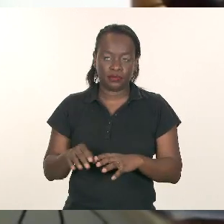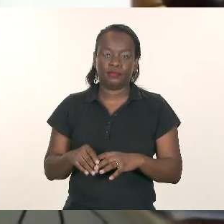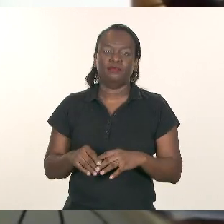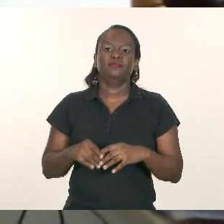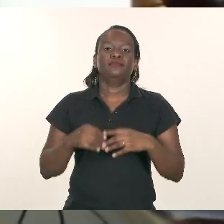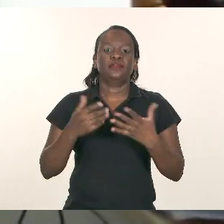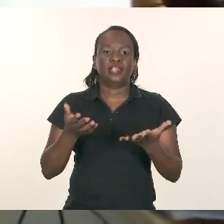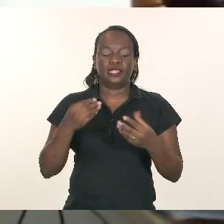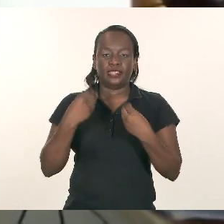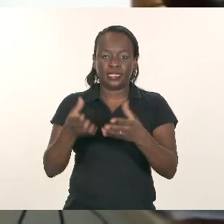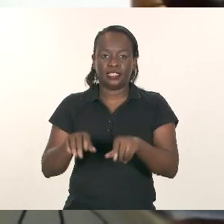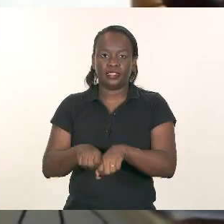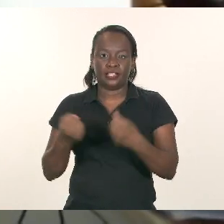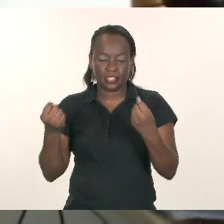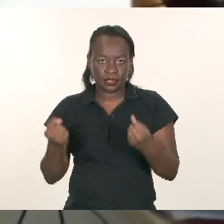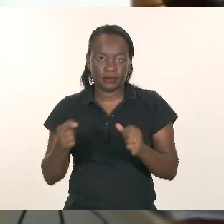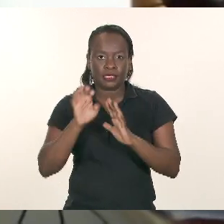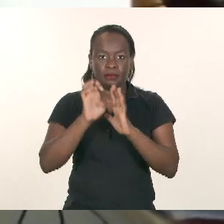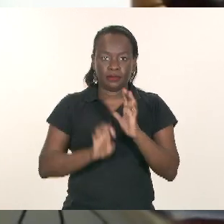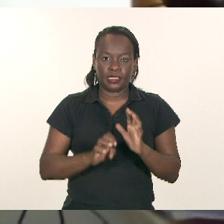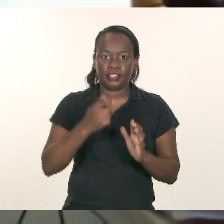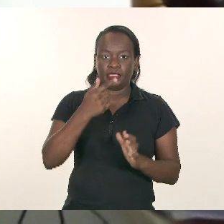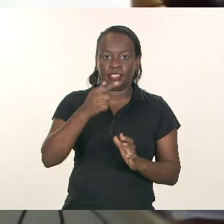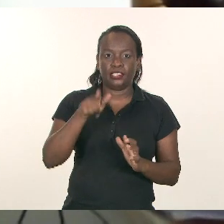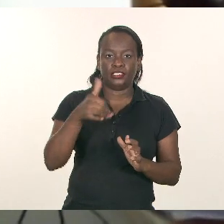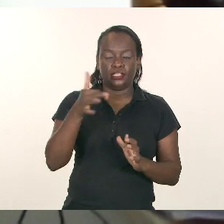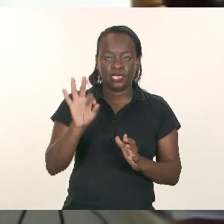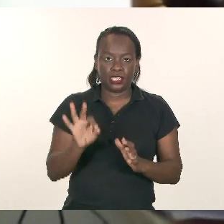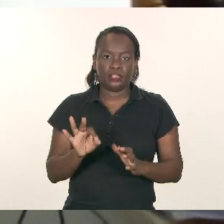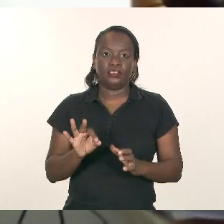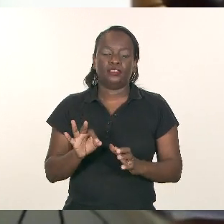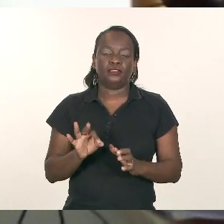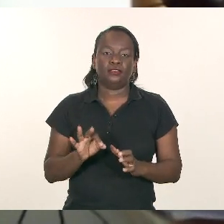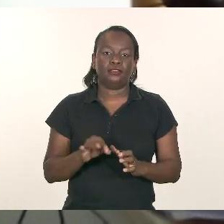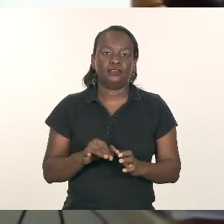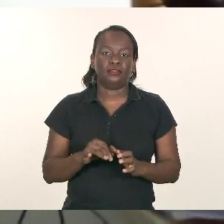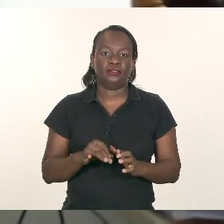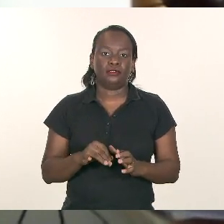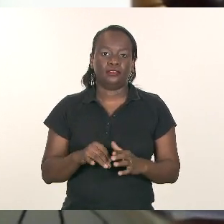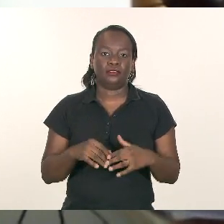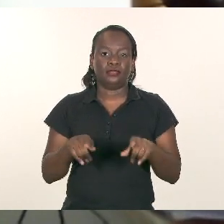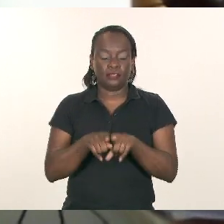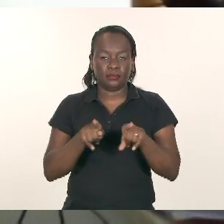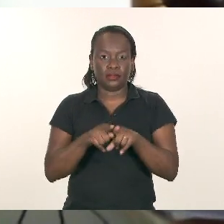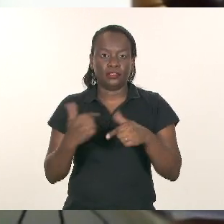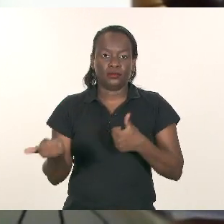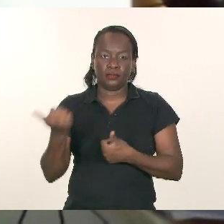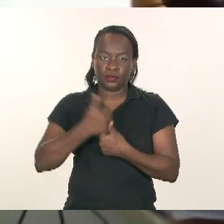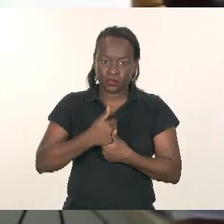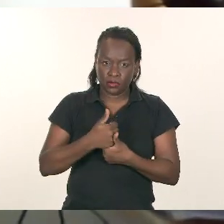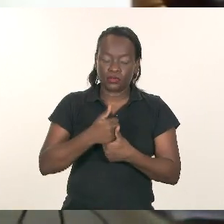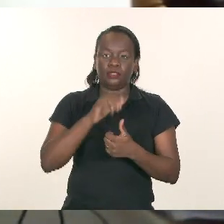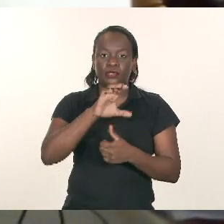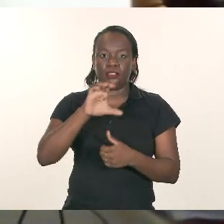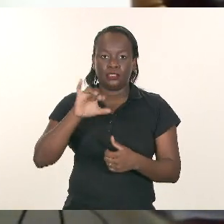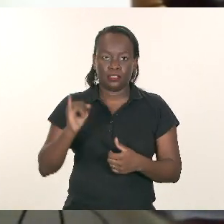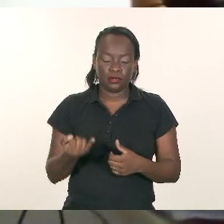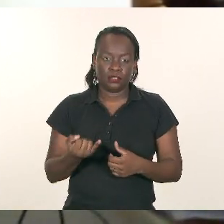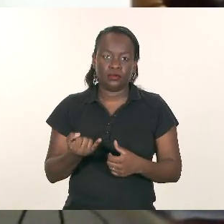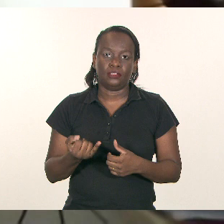Pela prejudicabilidade das emendas 7 e 10, pelo substitutivo da